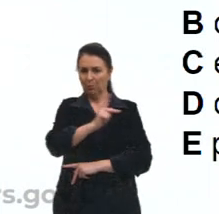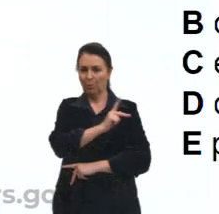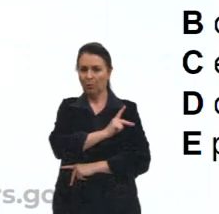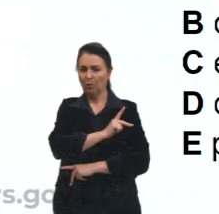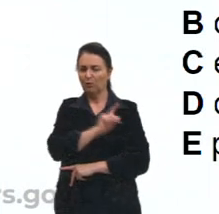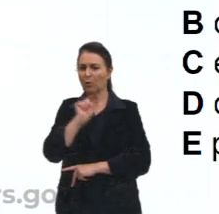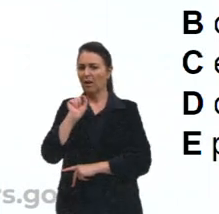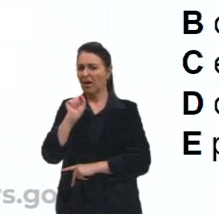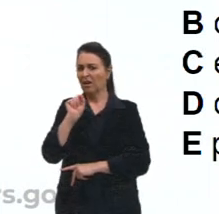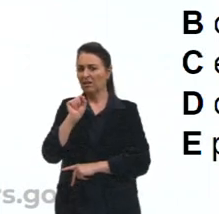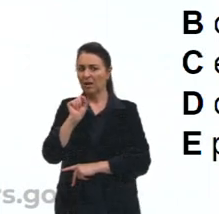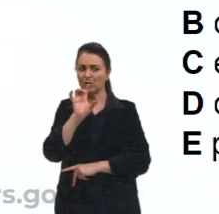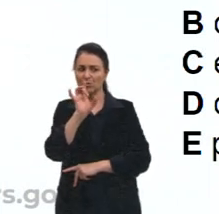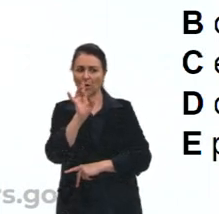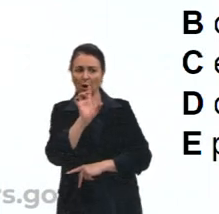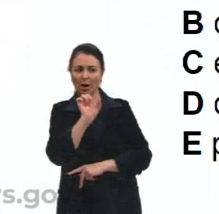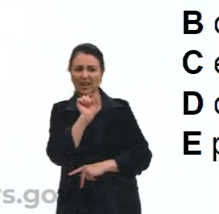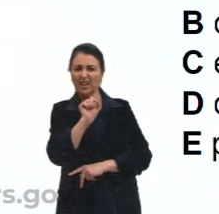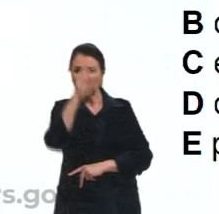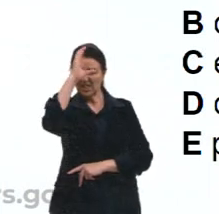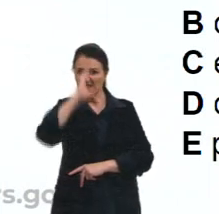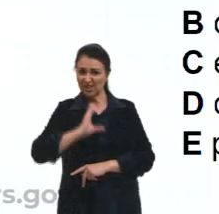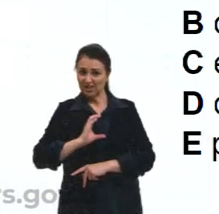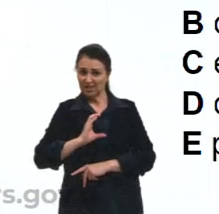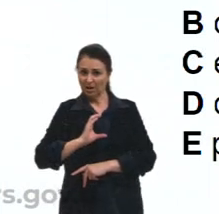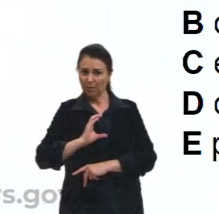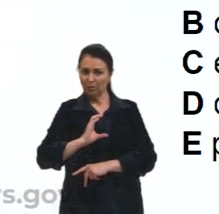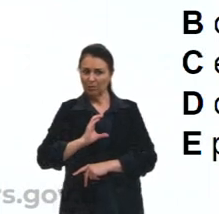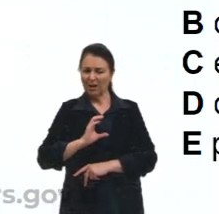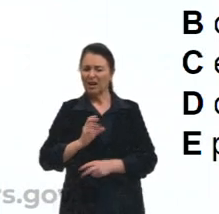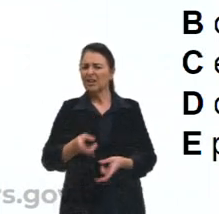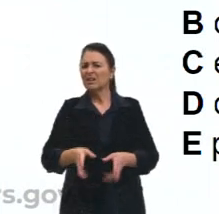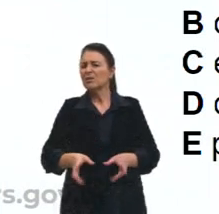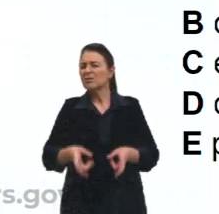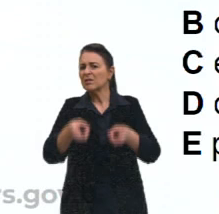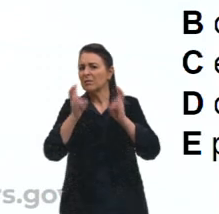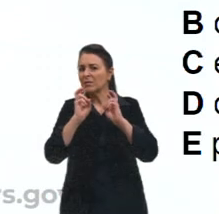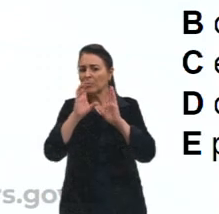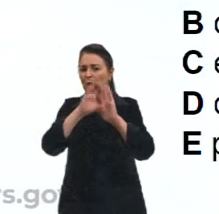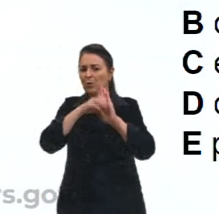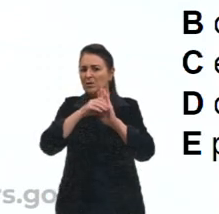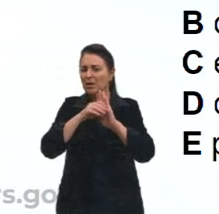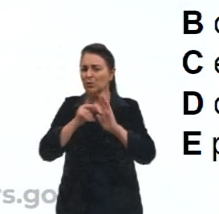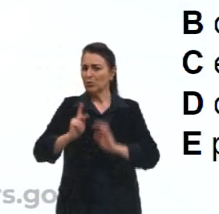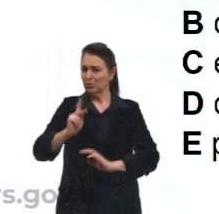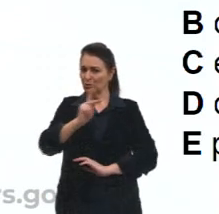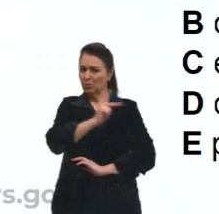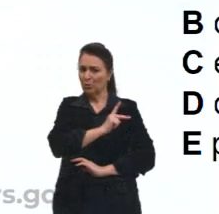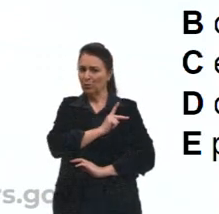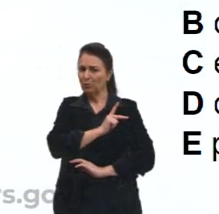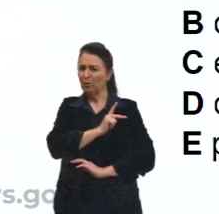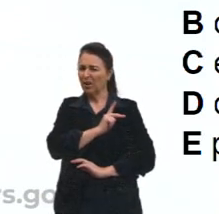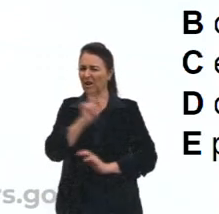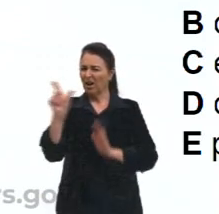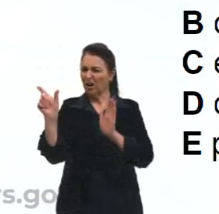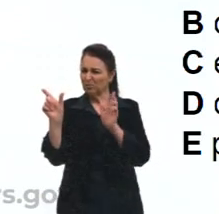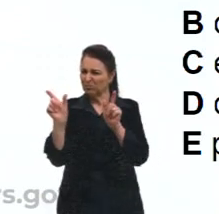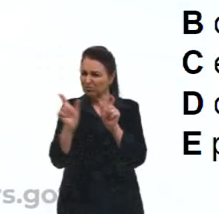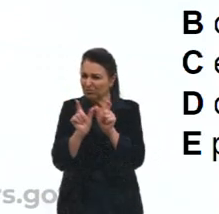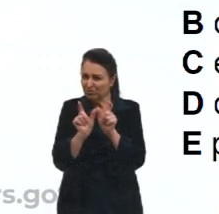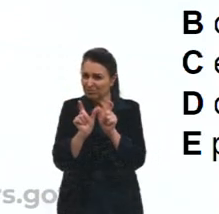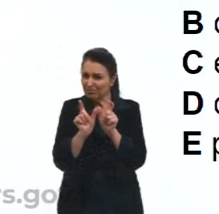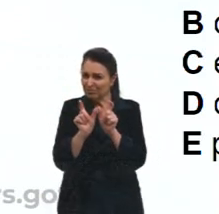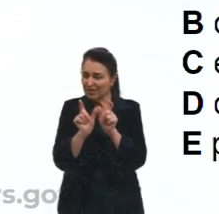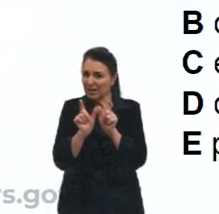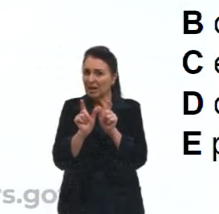indivíduos considerados cidadãos assim é possível perceber que o conceito de povo era muito restritivo mesmo